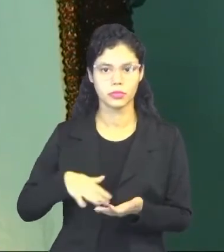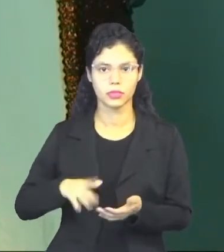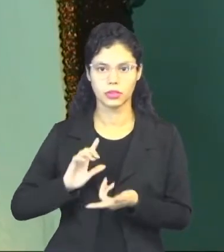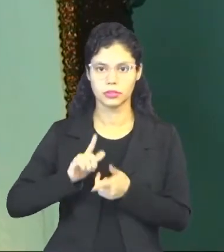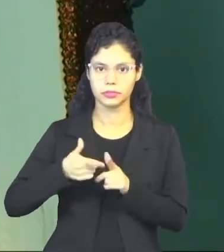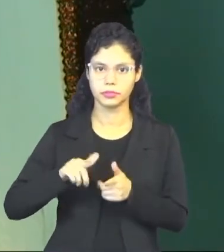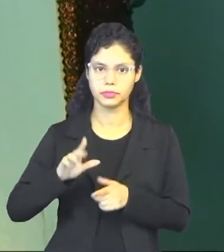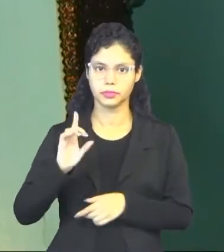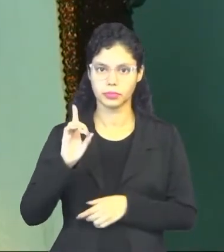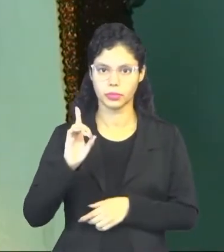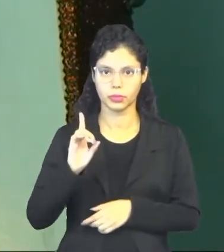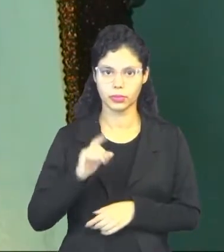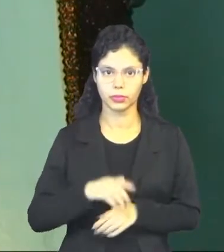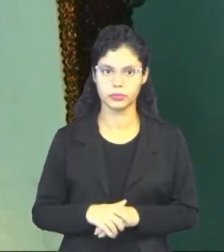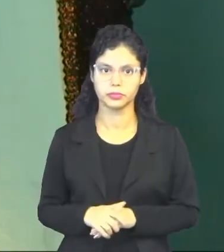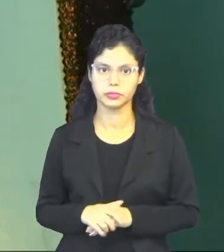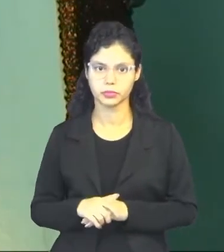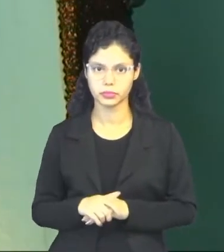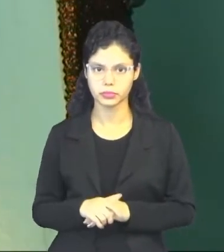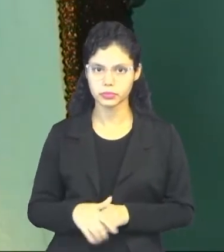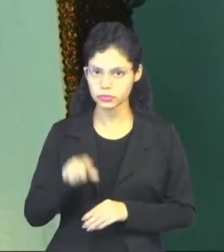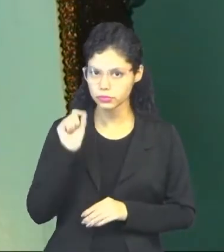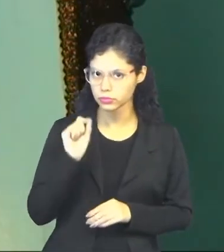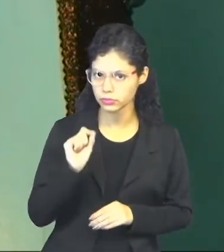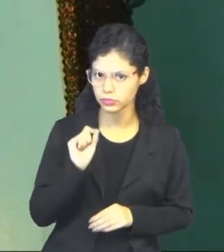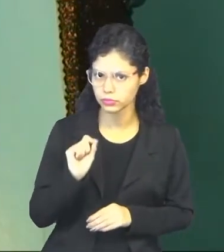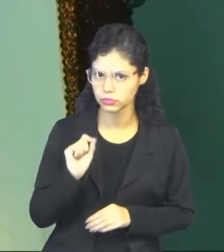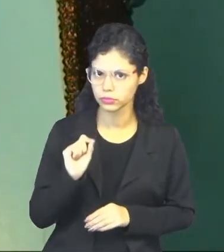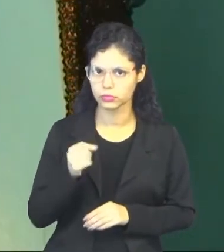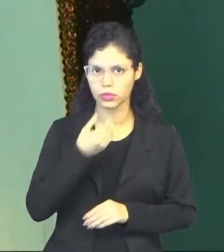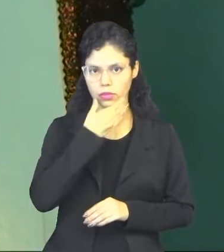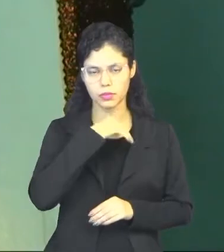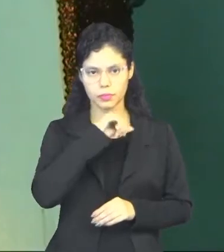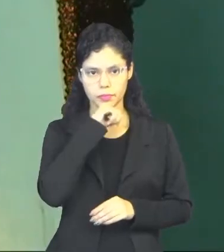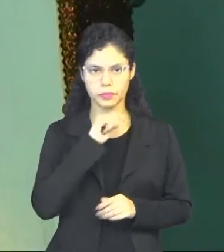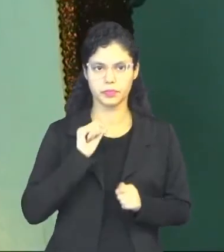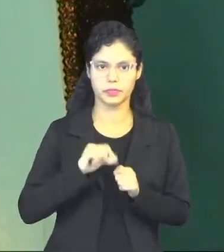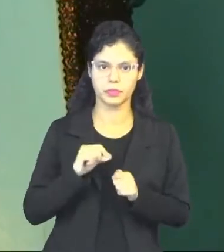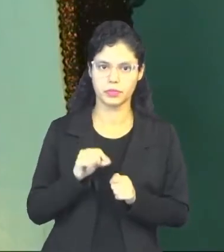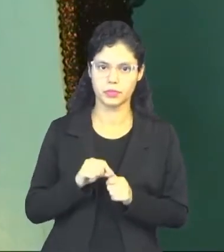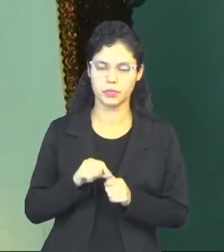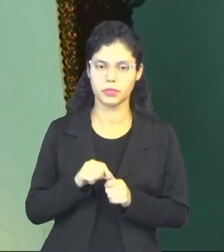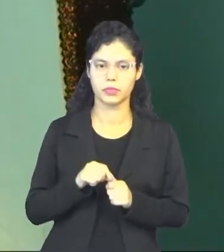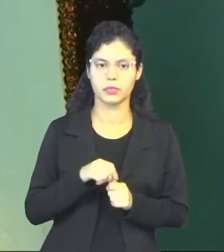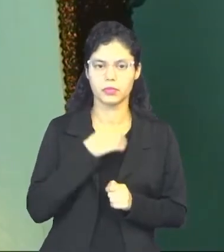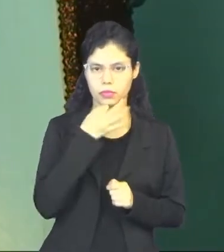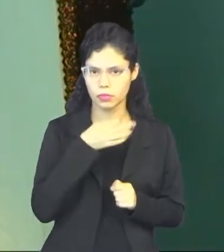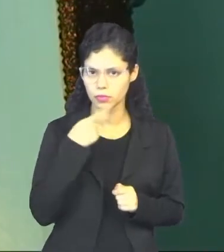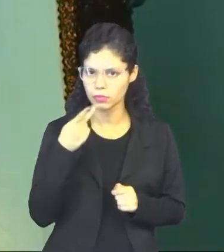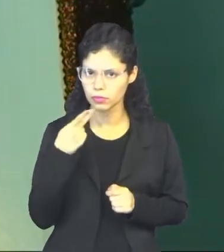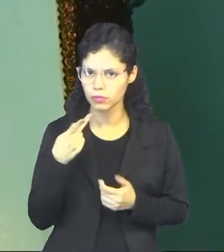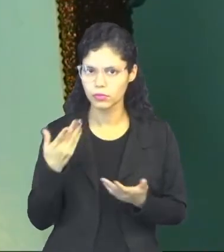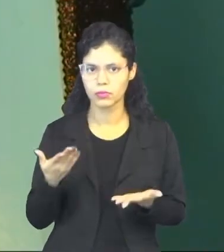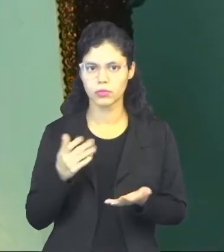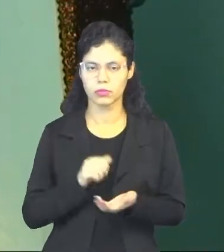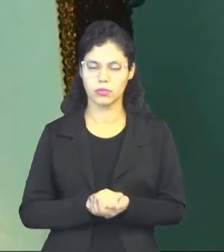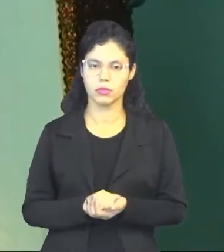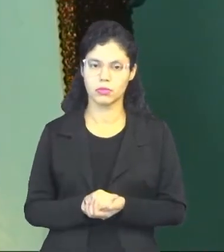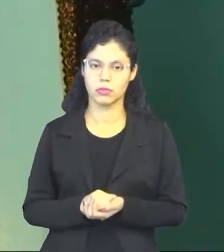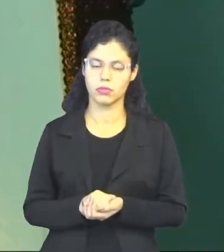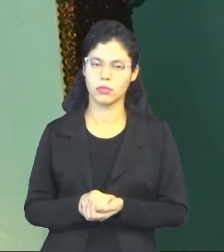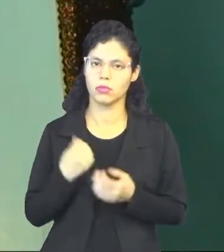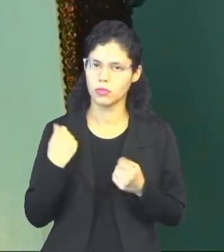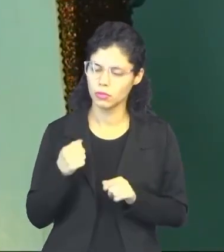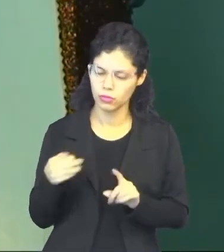letra D. Então, com que intenção o pai faz esse comentário? Qual é a intenção do pai ao fazer esse comentário?